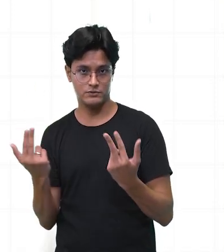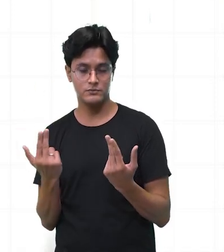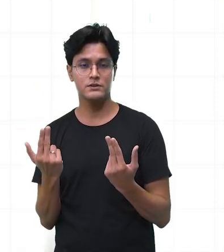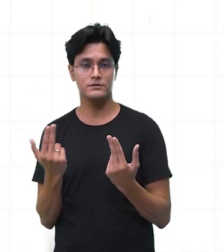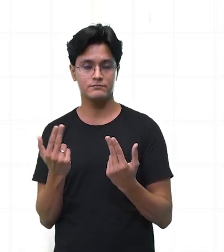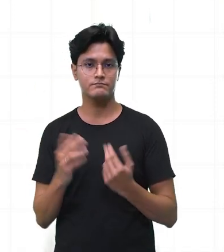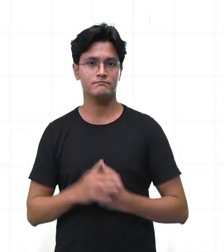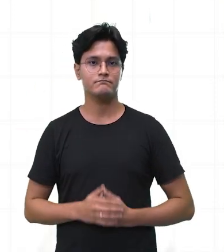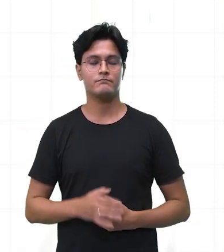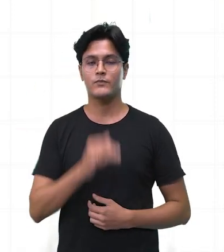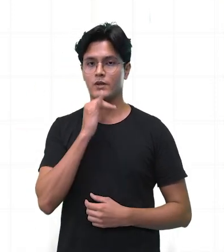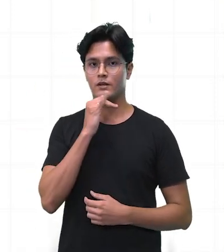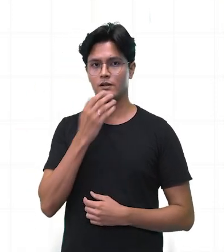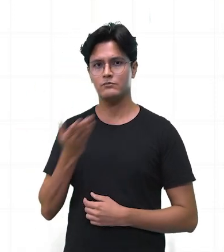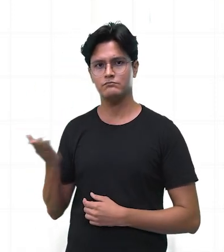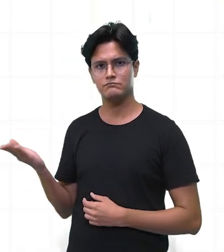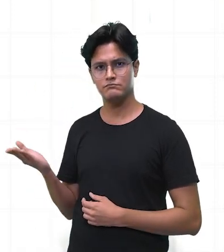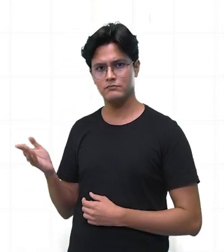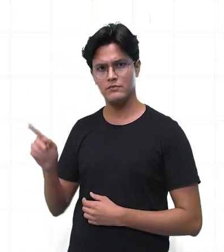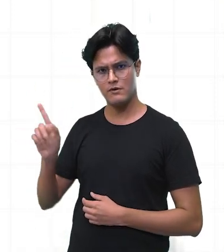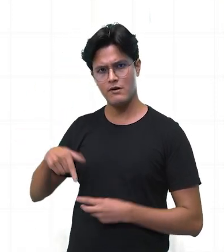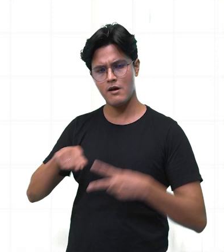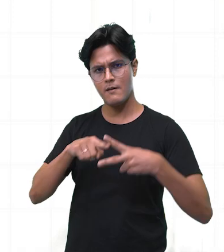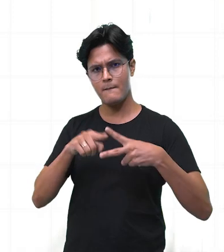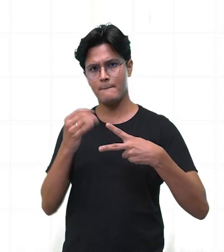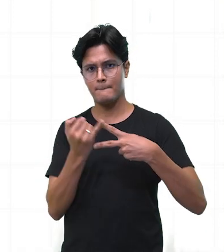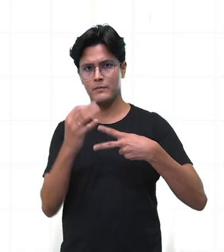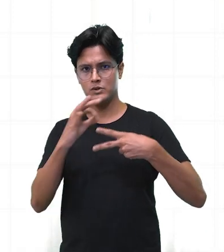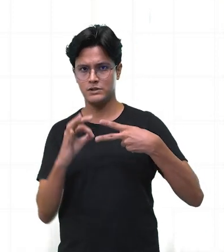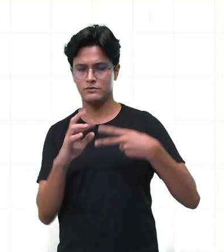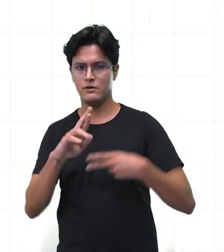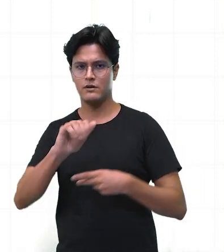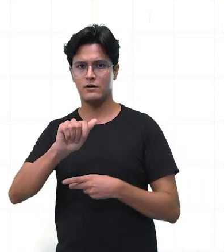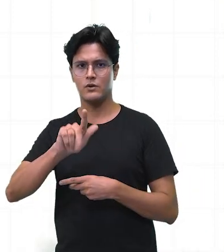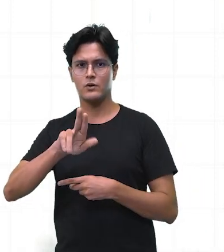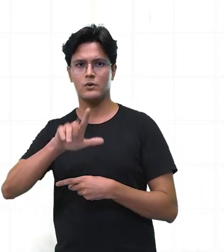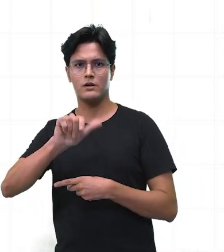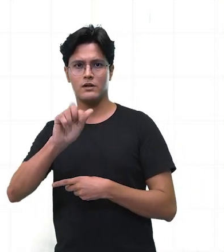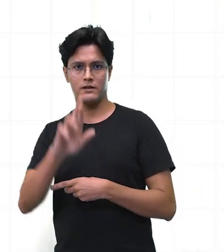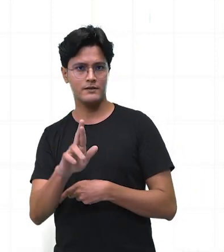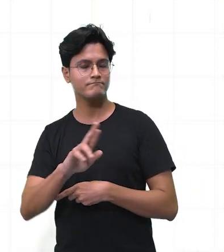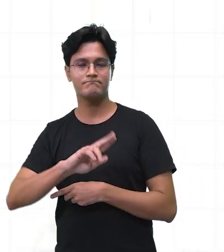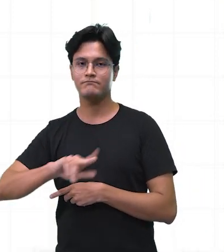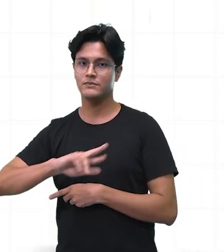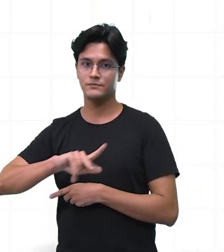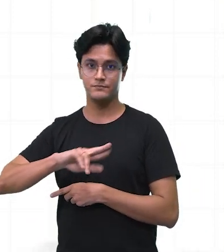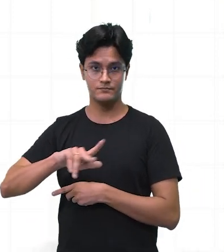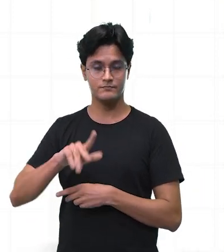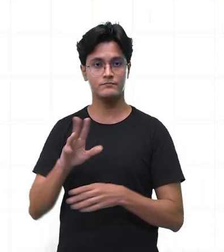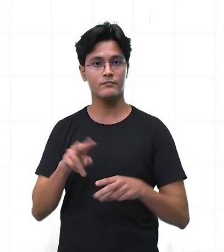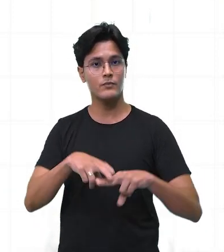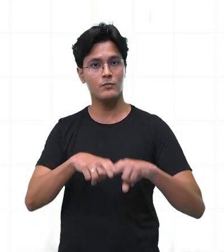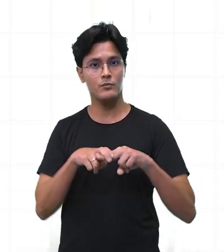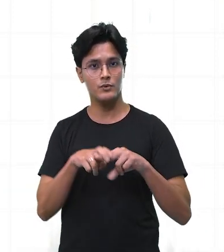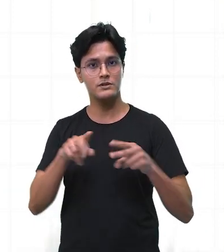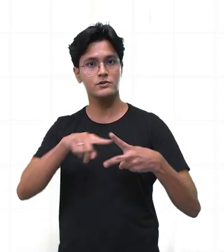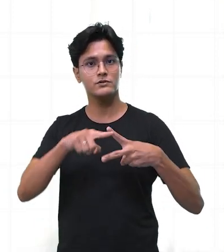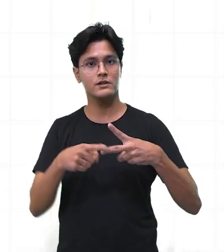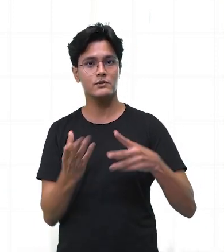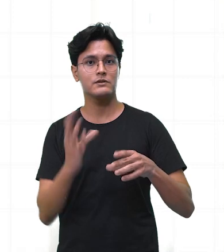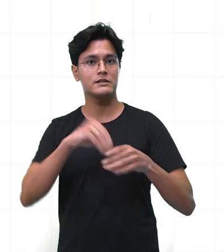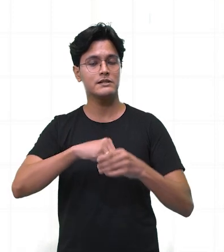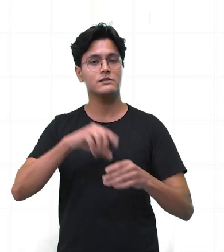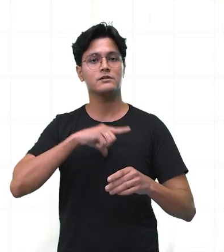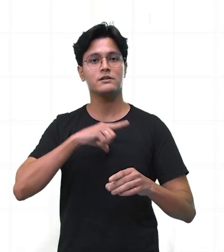não é um polígono regular, tá ok? Então, por isso que os ângulos internos desse ângulo aqui, possuem